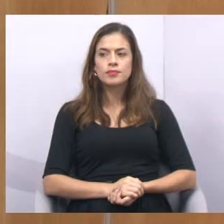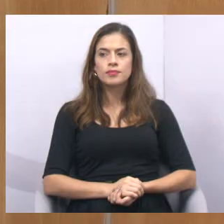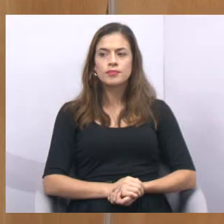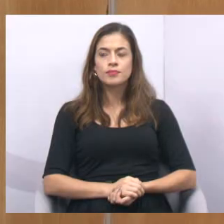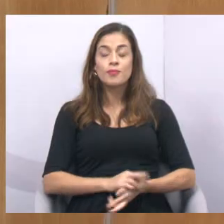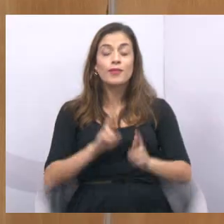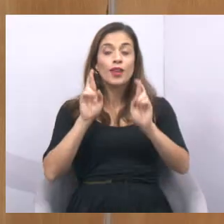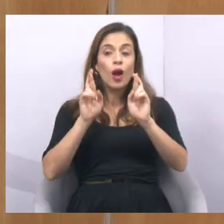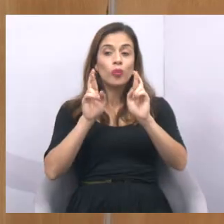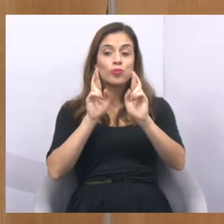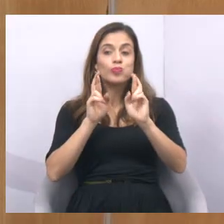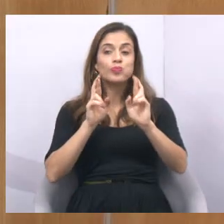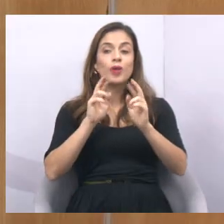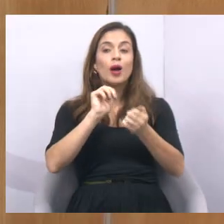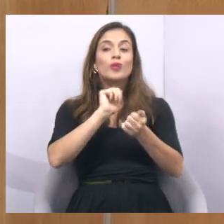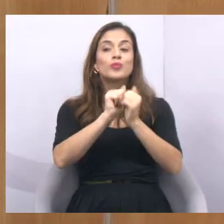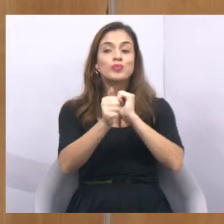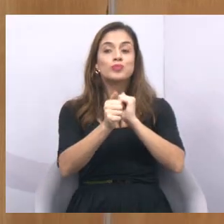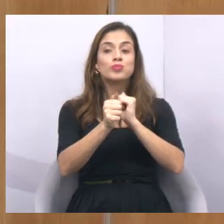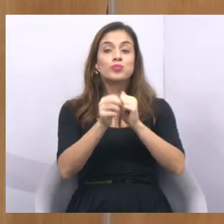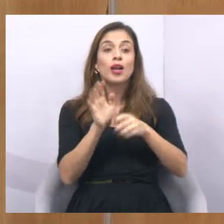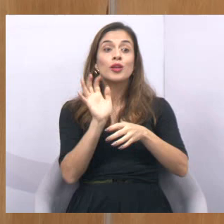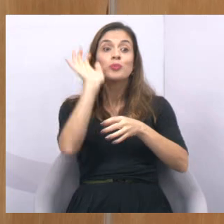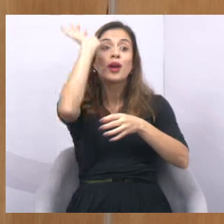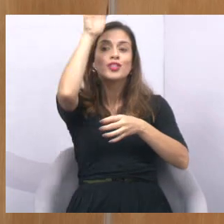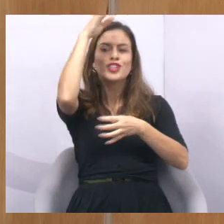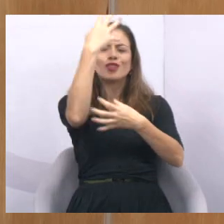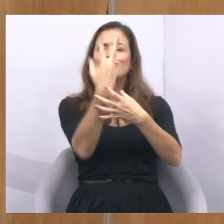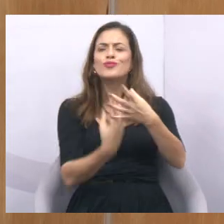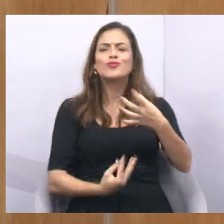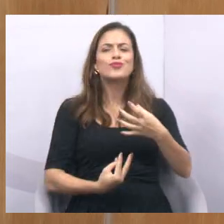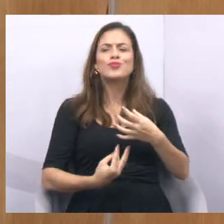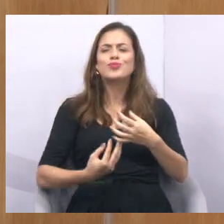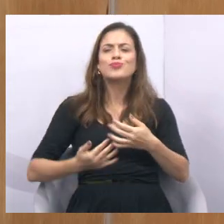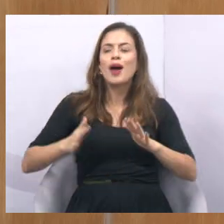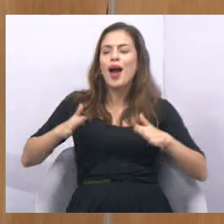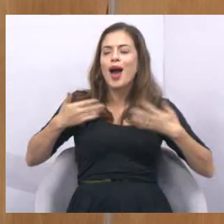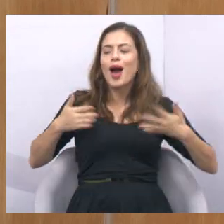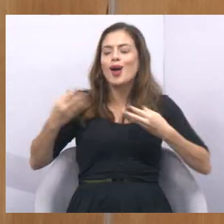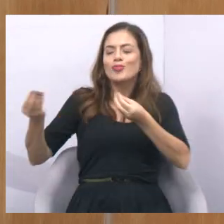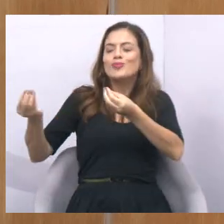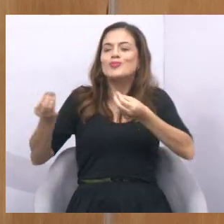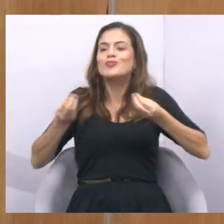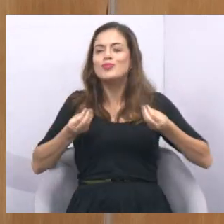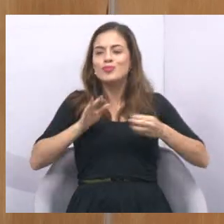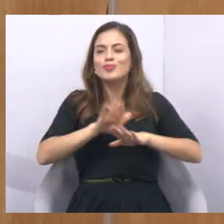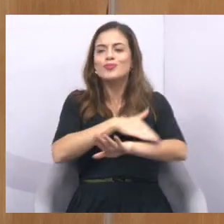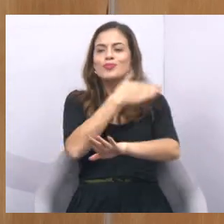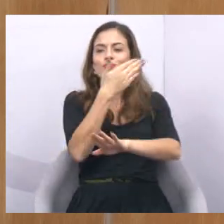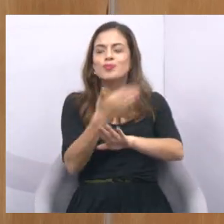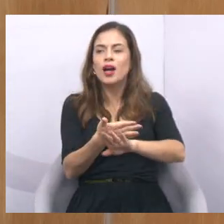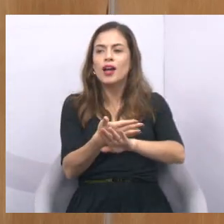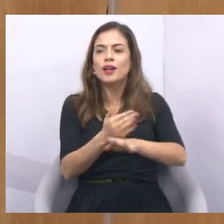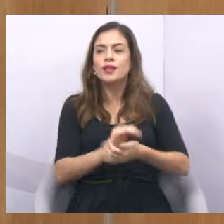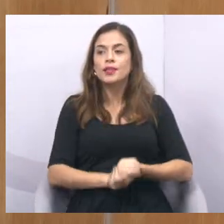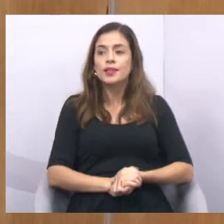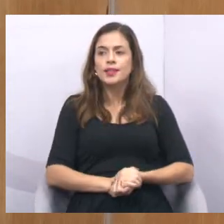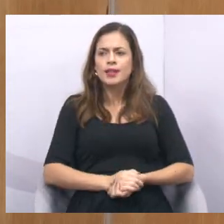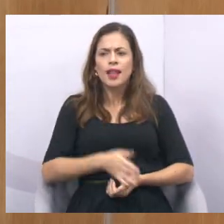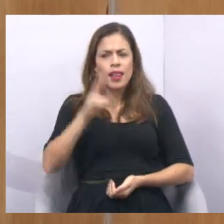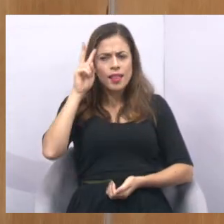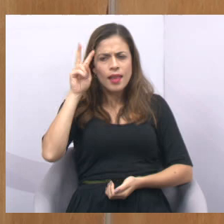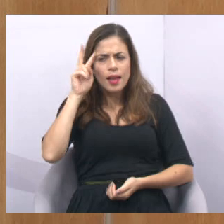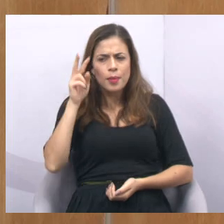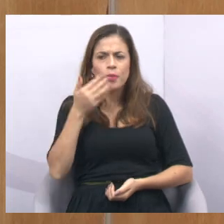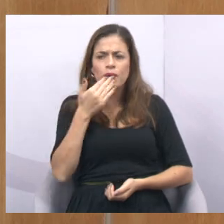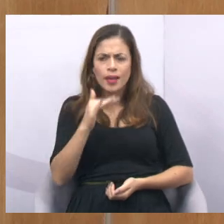torcida pelo esporte. E o basquete foi o que trouxe mais alegrias para nós, todo esse período. Eu me lembro que eu era criança e que meu pai